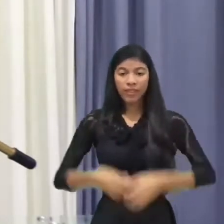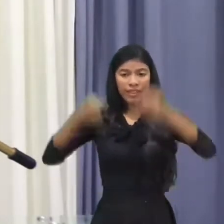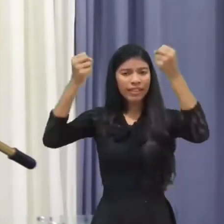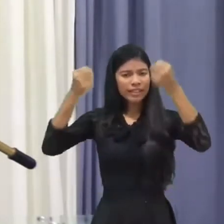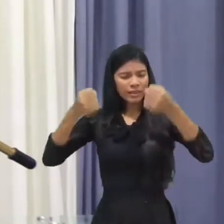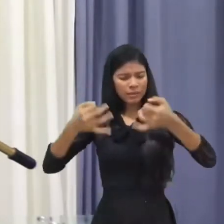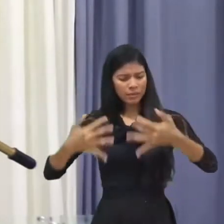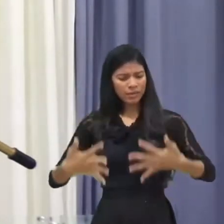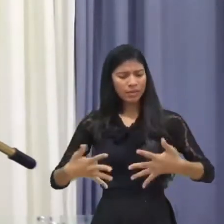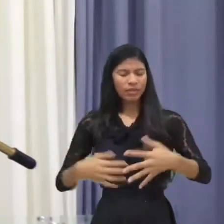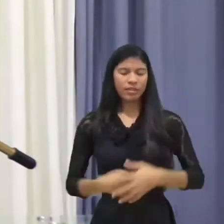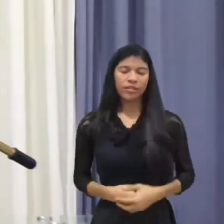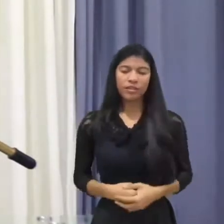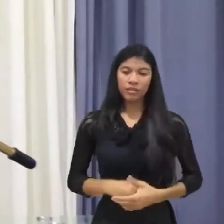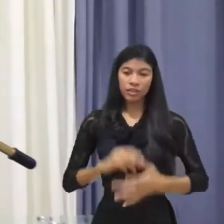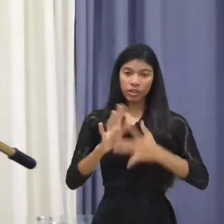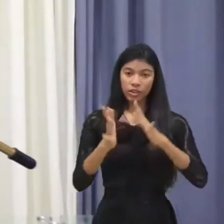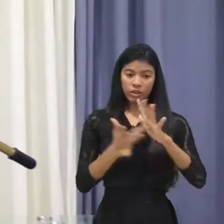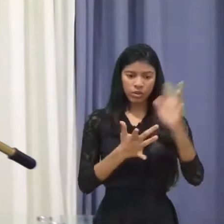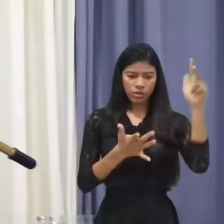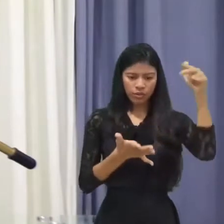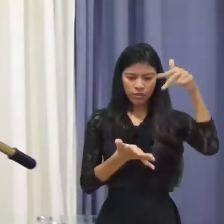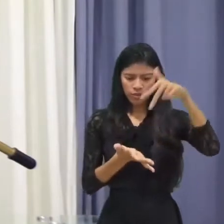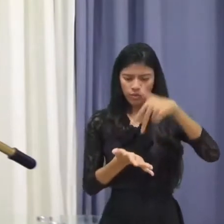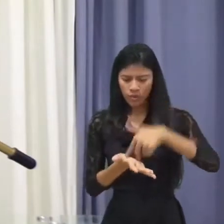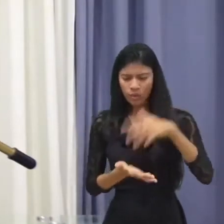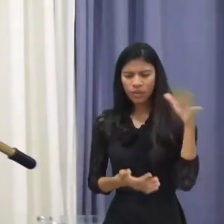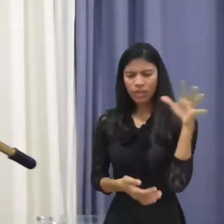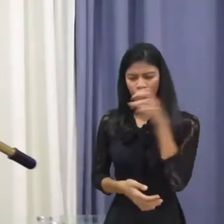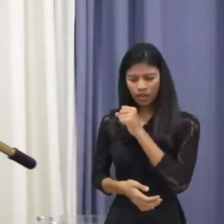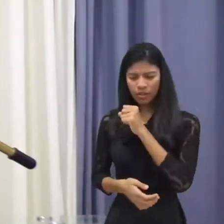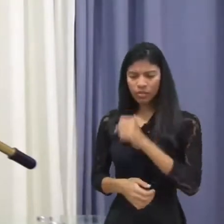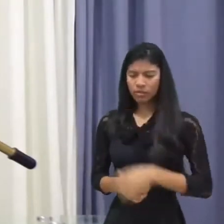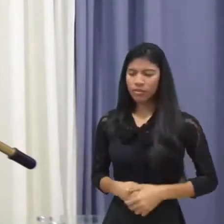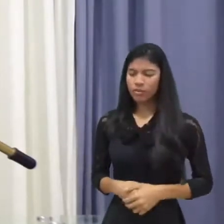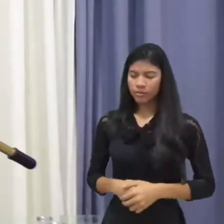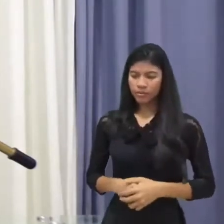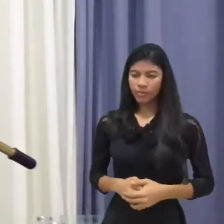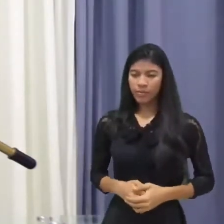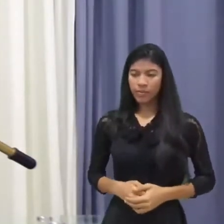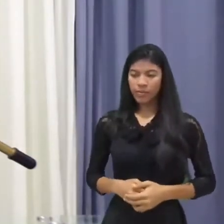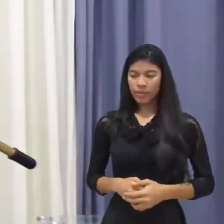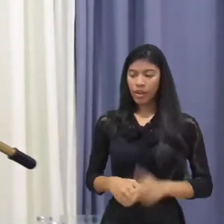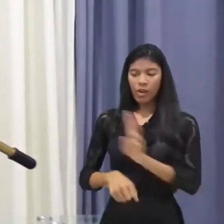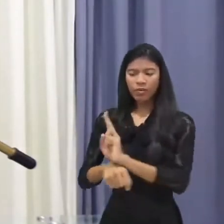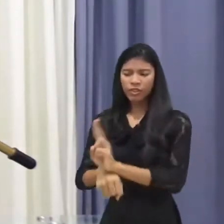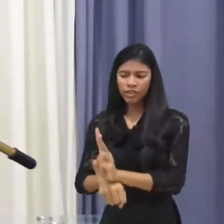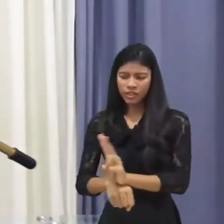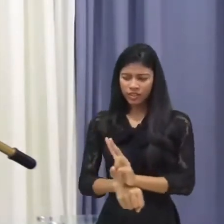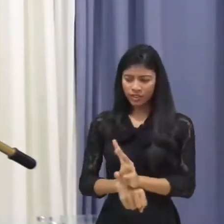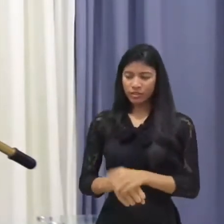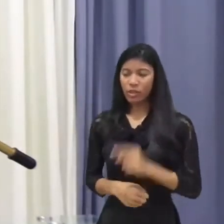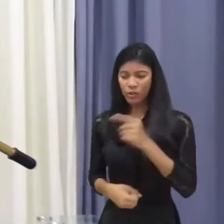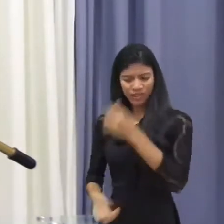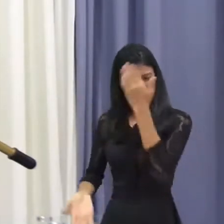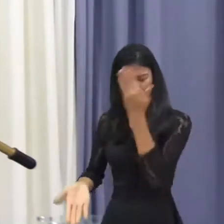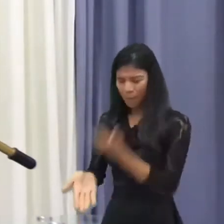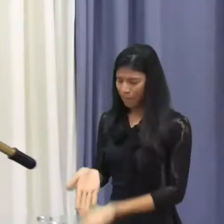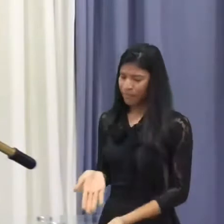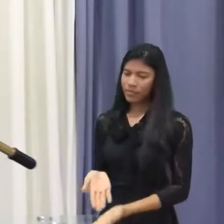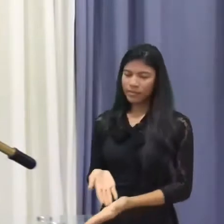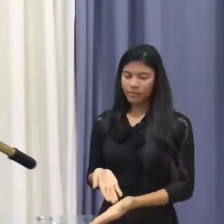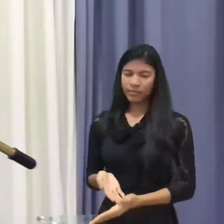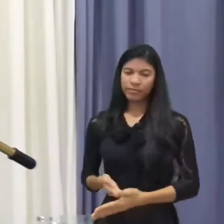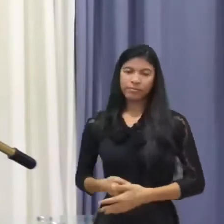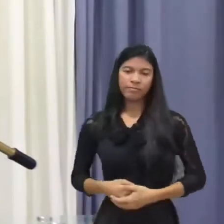dizer: venho sem demora, conserva o que tens, para que ninguém tome a tua coroa. Vejam